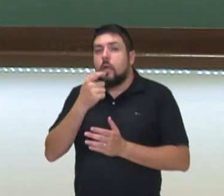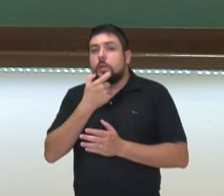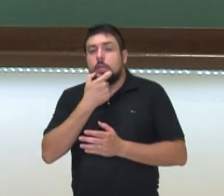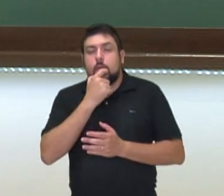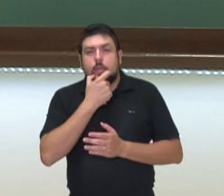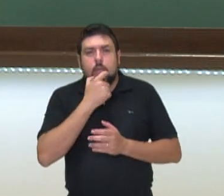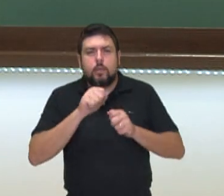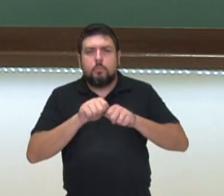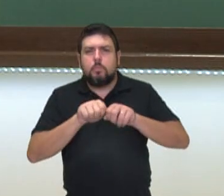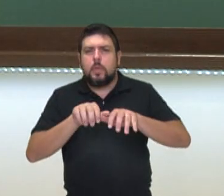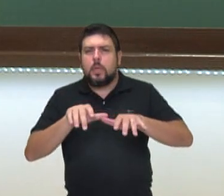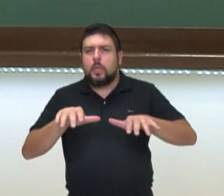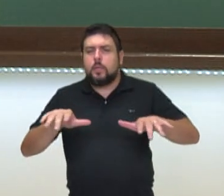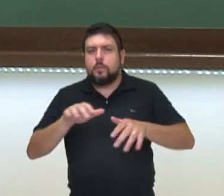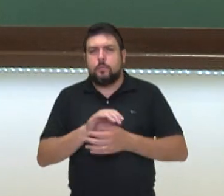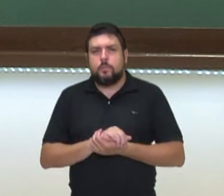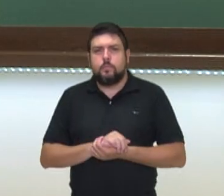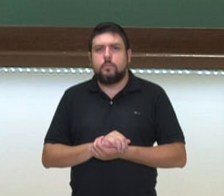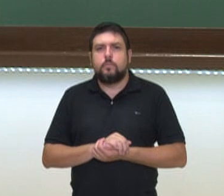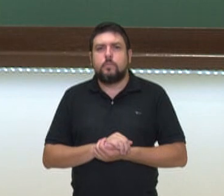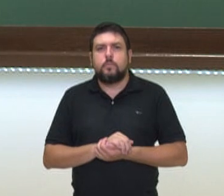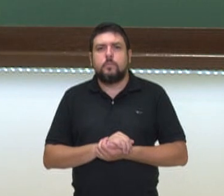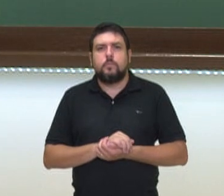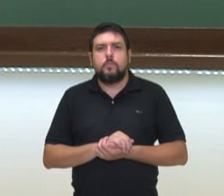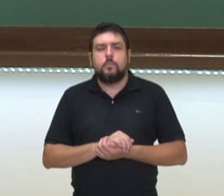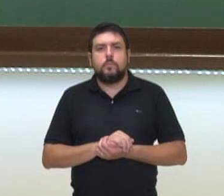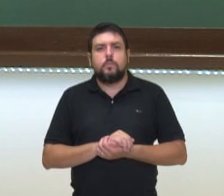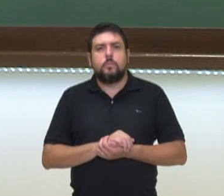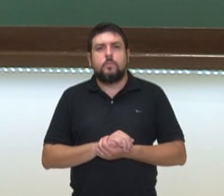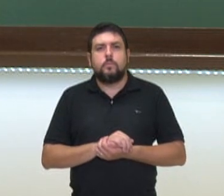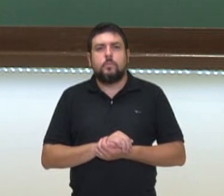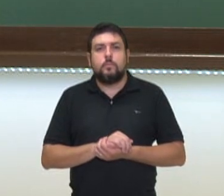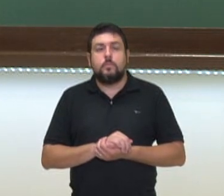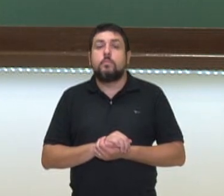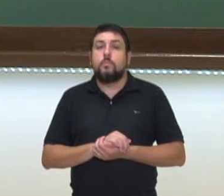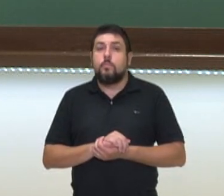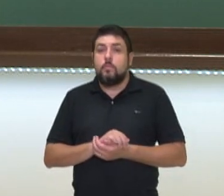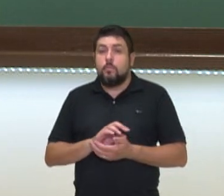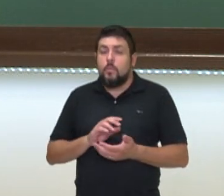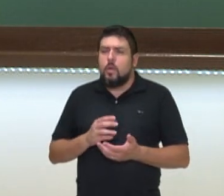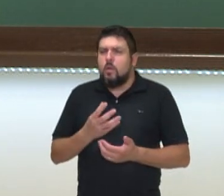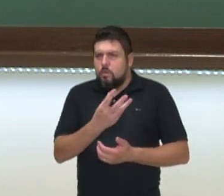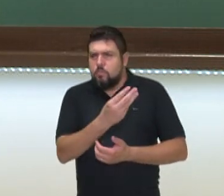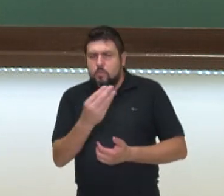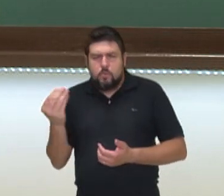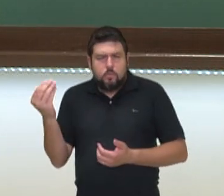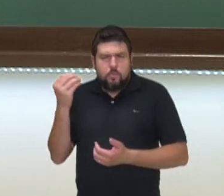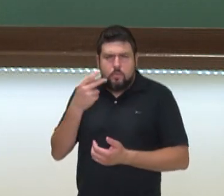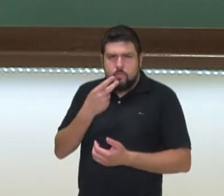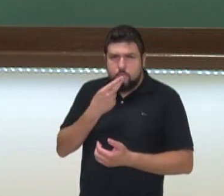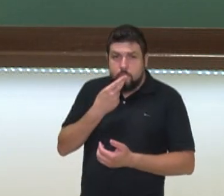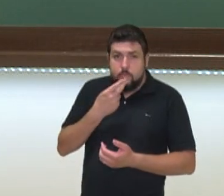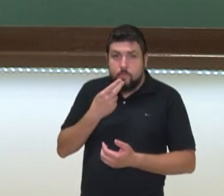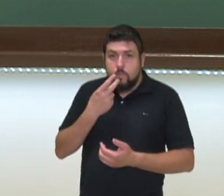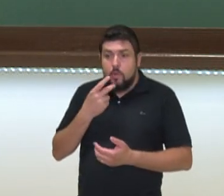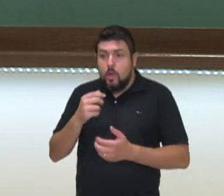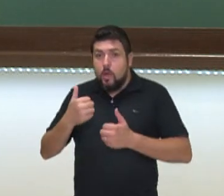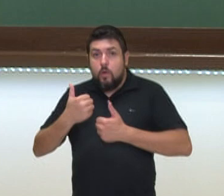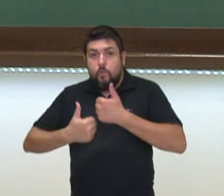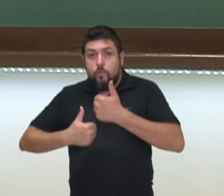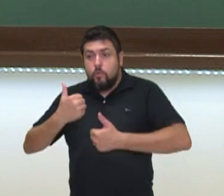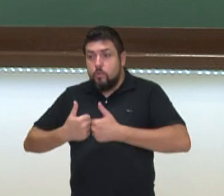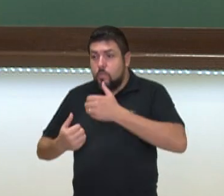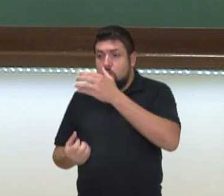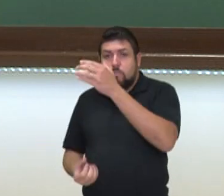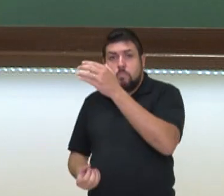diz, muito se diz que o futebol surgiu na Inglaterra, que até a gente vai conversar ali que